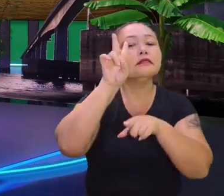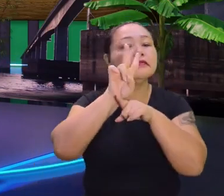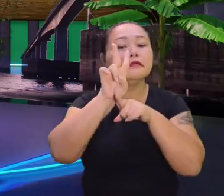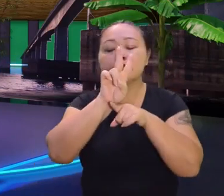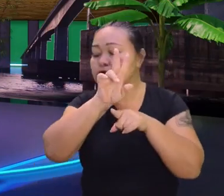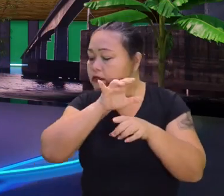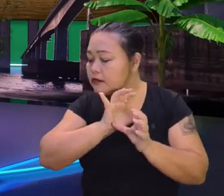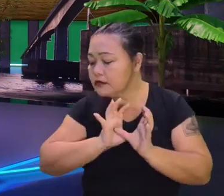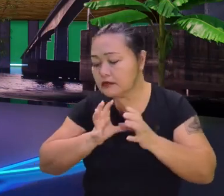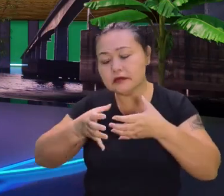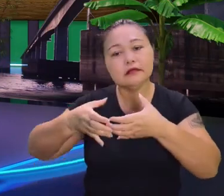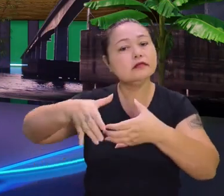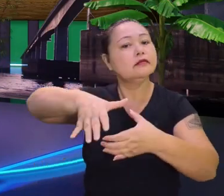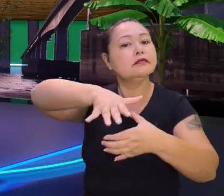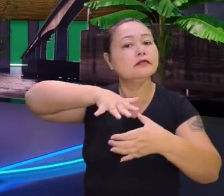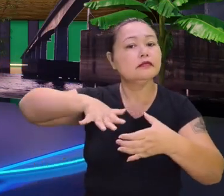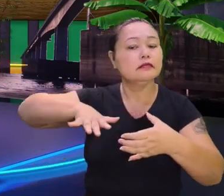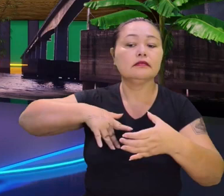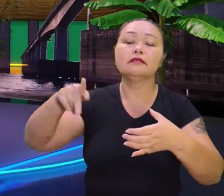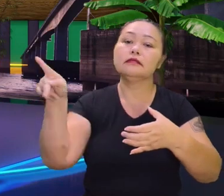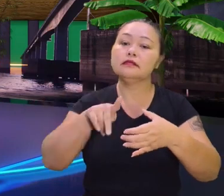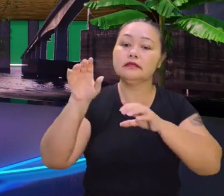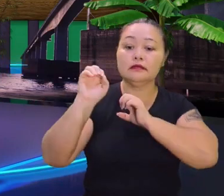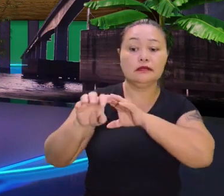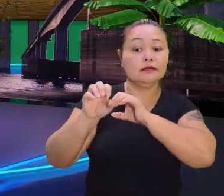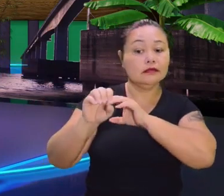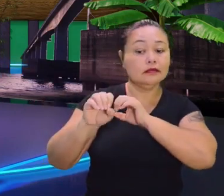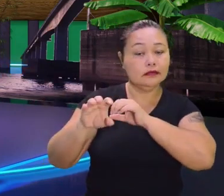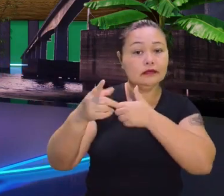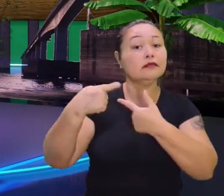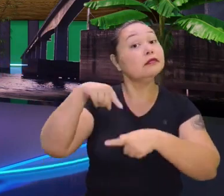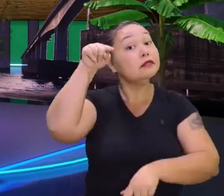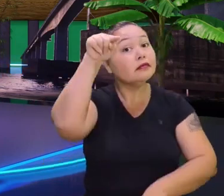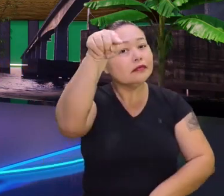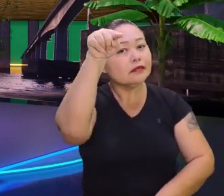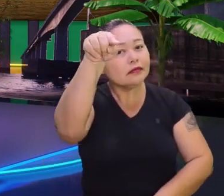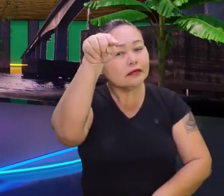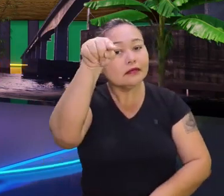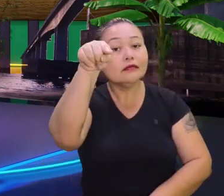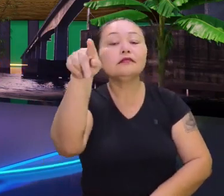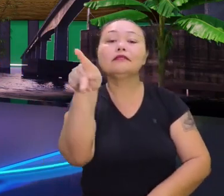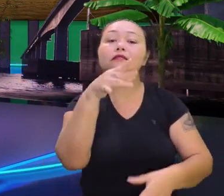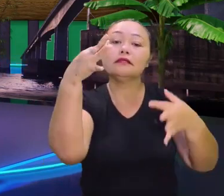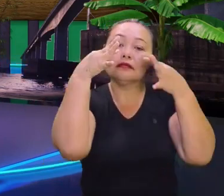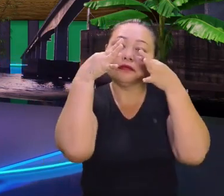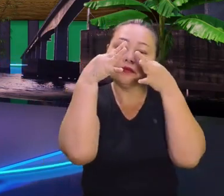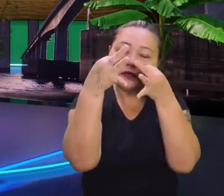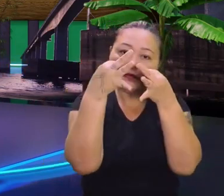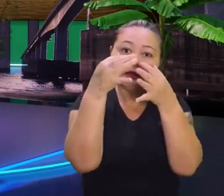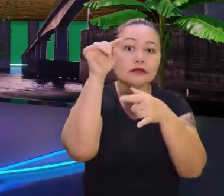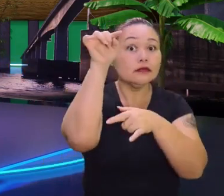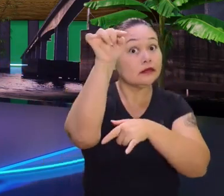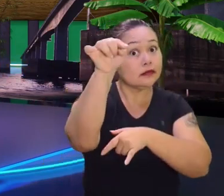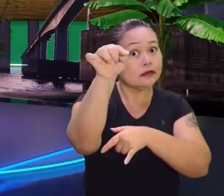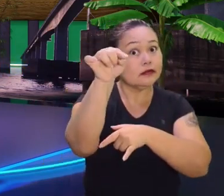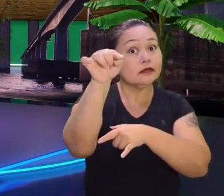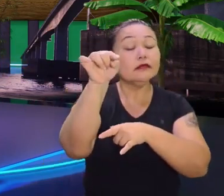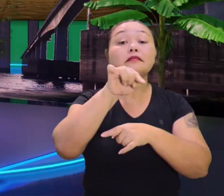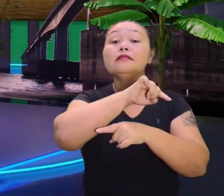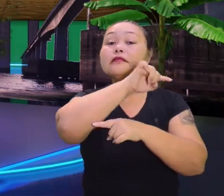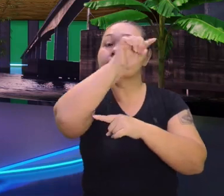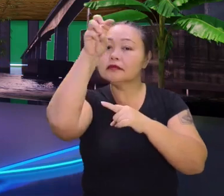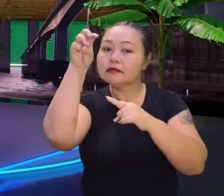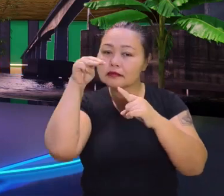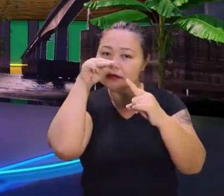supervisão, toda a equipe, né? Os professores ministrantes que somos nós e também você, que é o professor presencial nessa